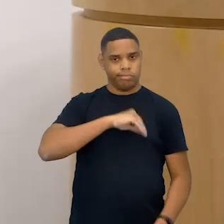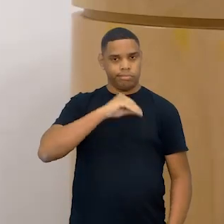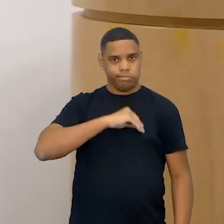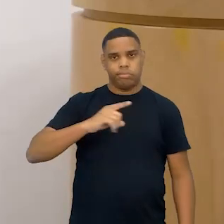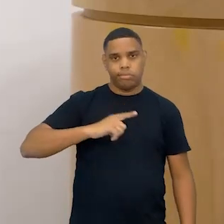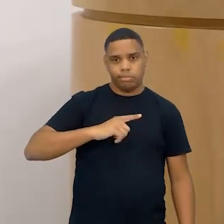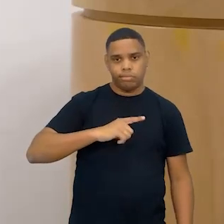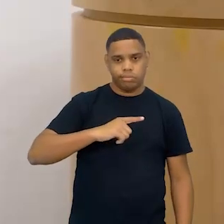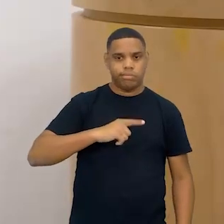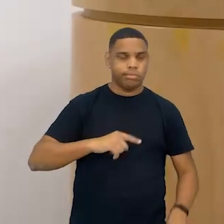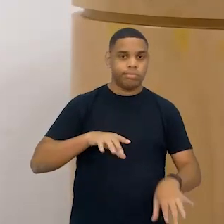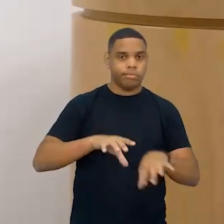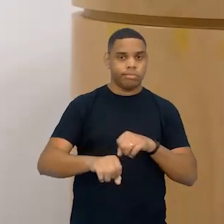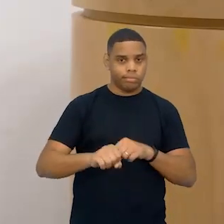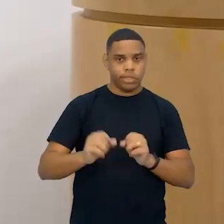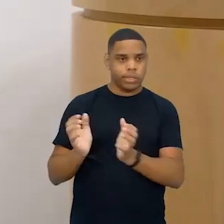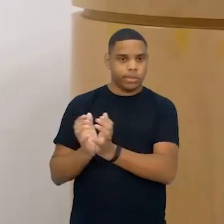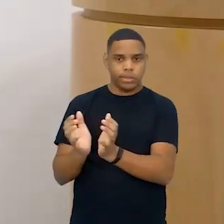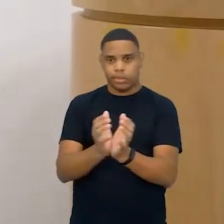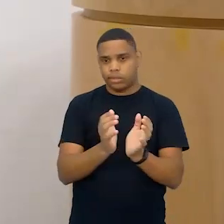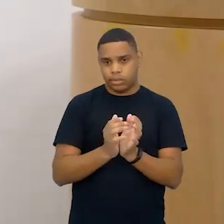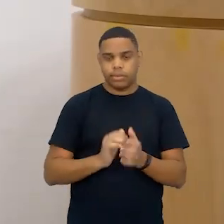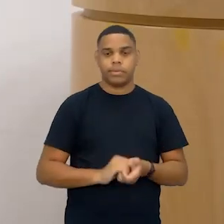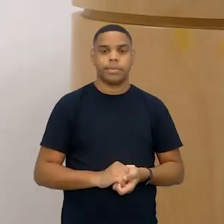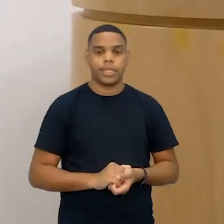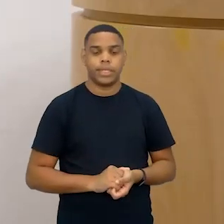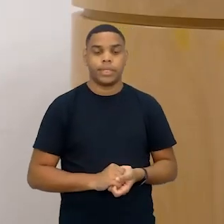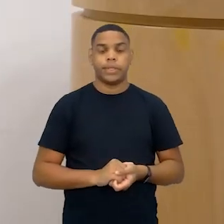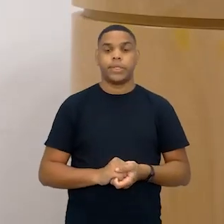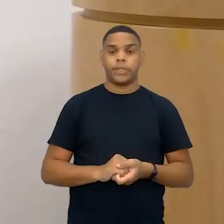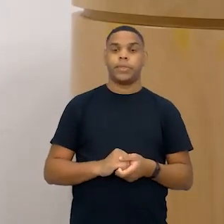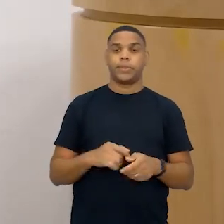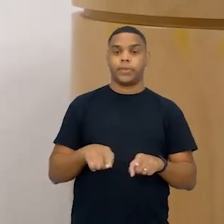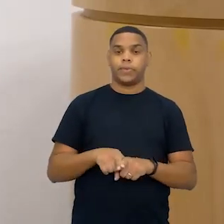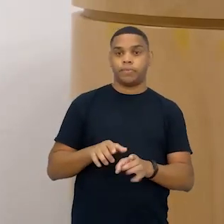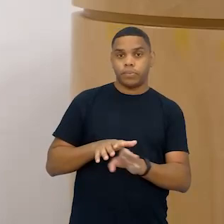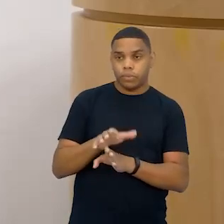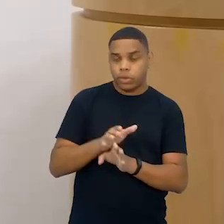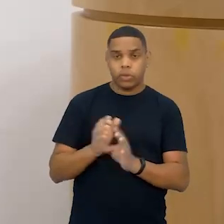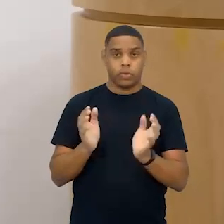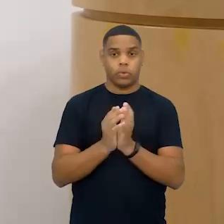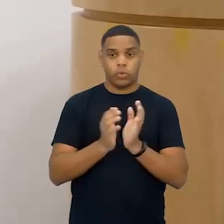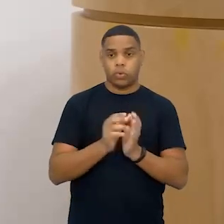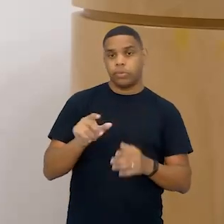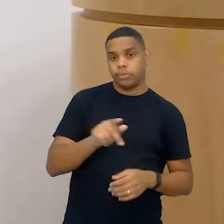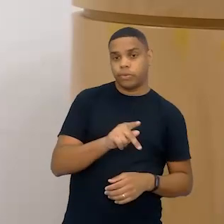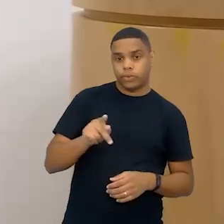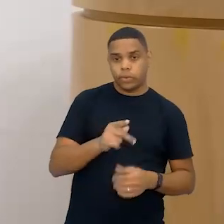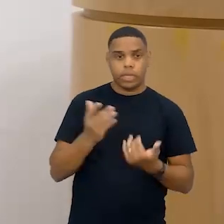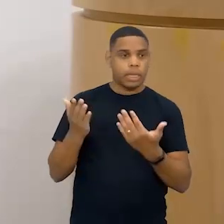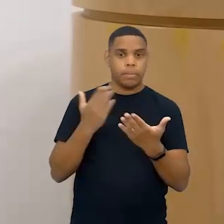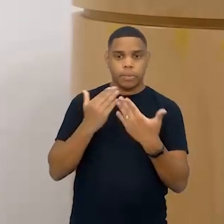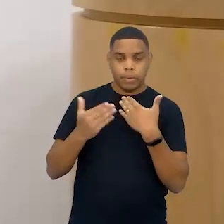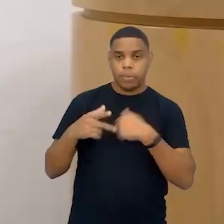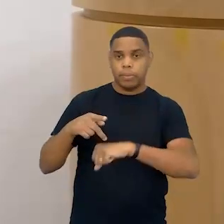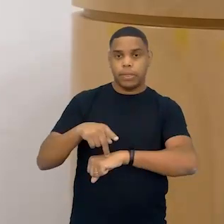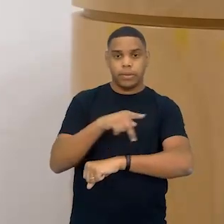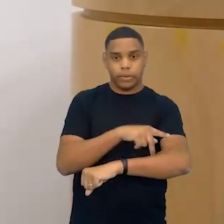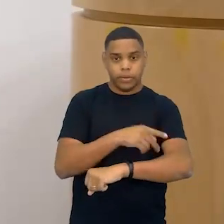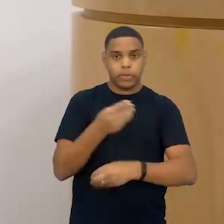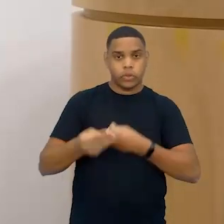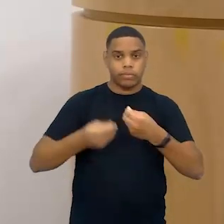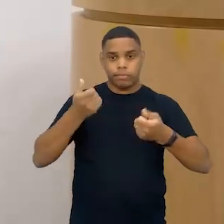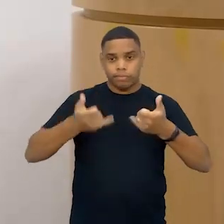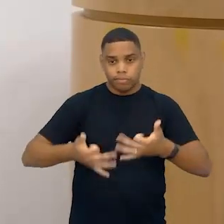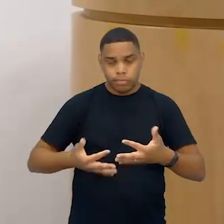exercendo de formação entre pares. Então, como eu vou orientar o meu grupo de professores, a conversa, os debates pedagógicos,